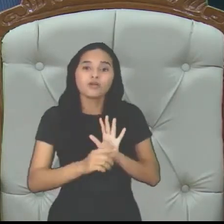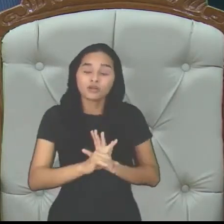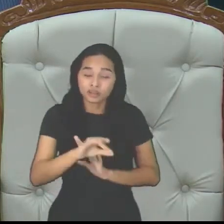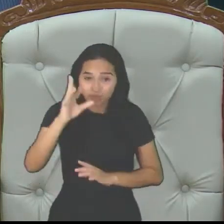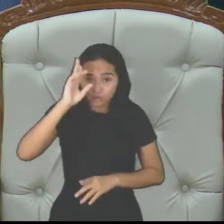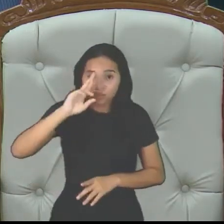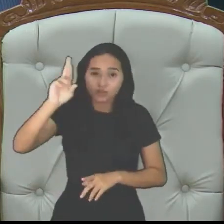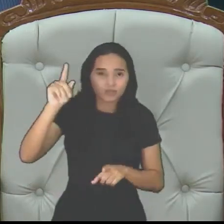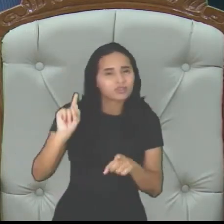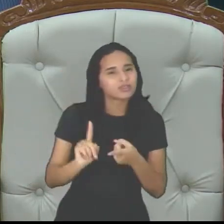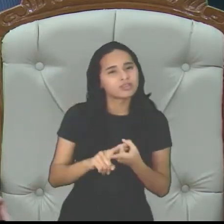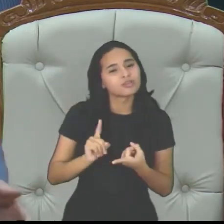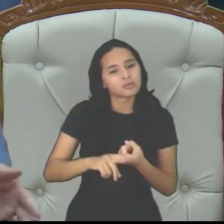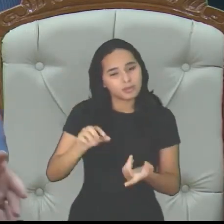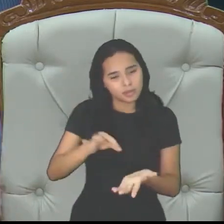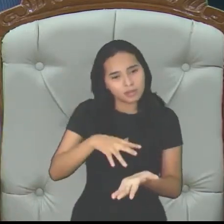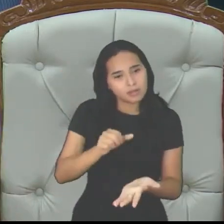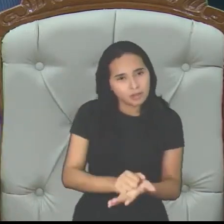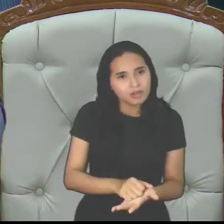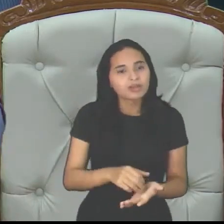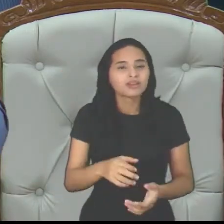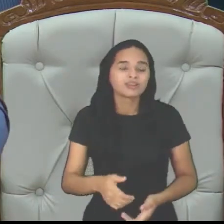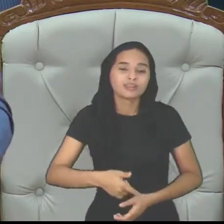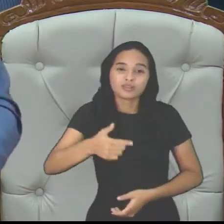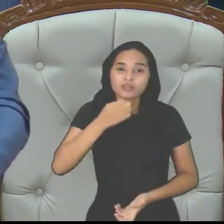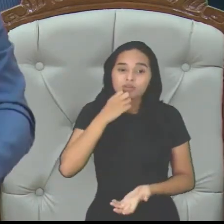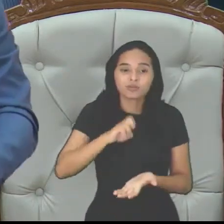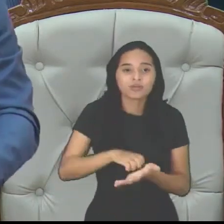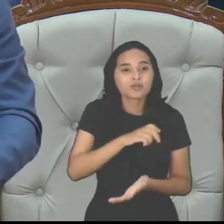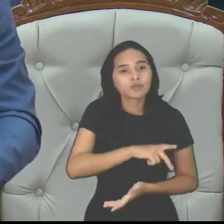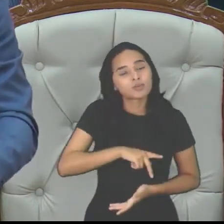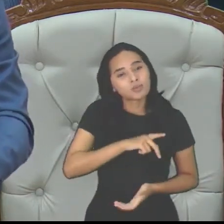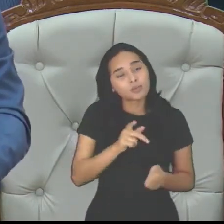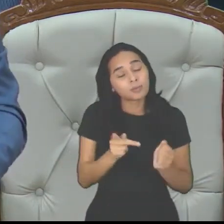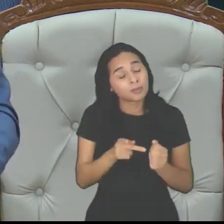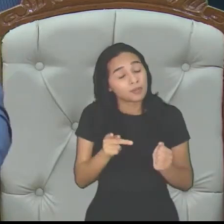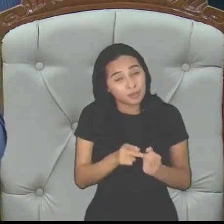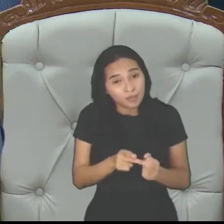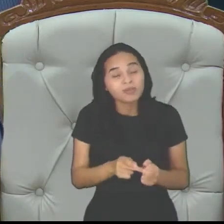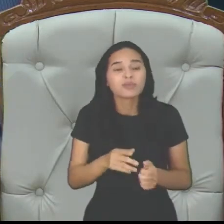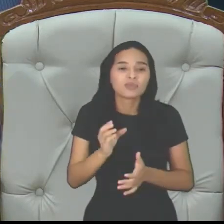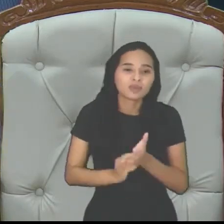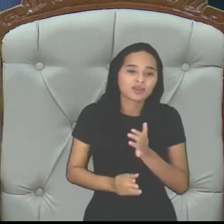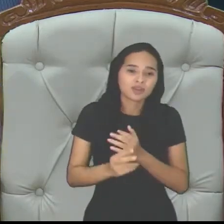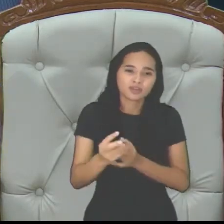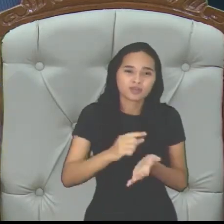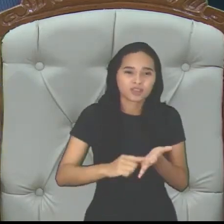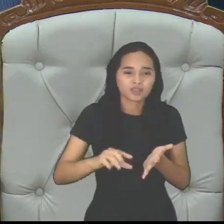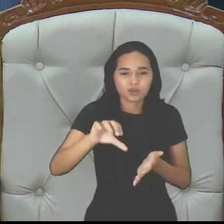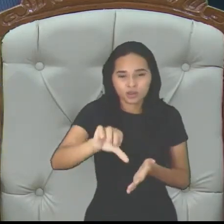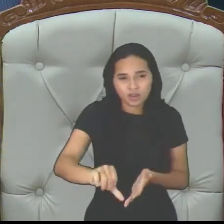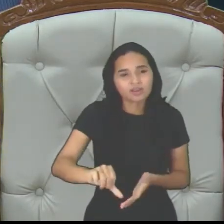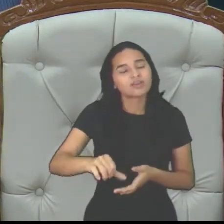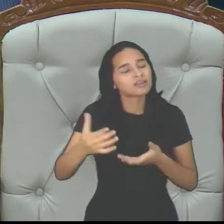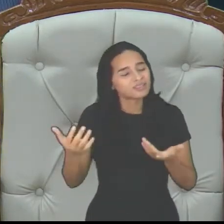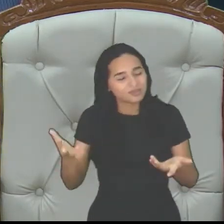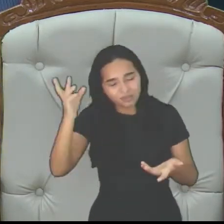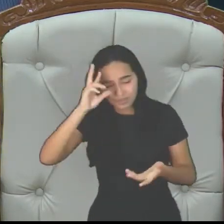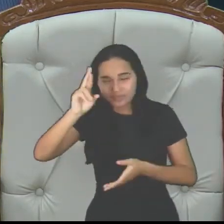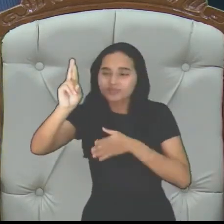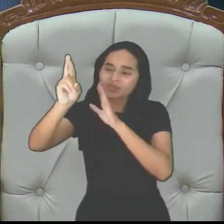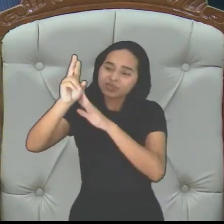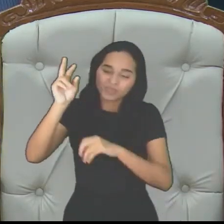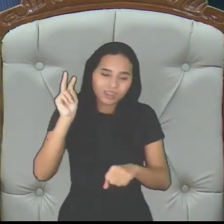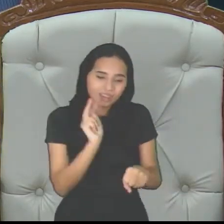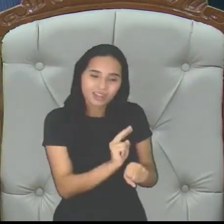também está marcado. Segundo a epístola de Pedro, capítulo 2, versículo 9: assim sabe o Senhor livrar